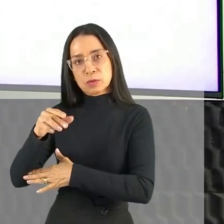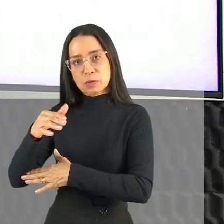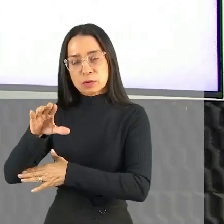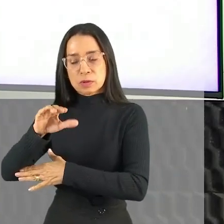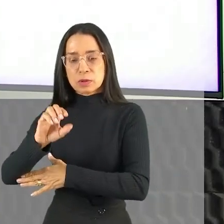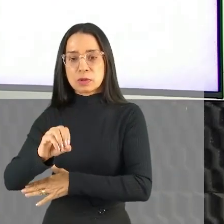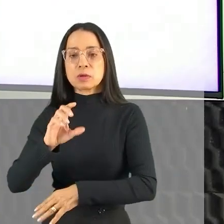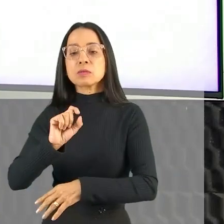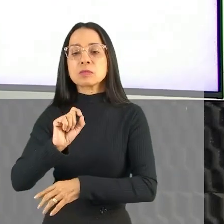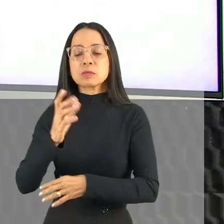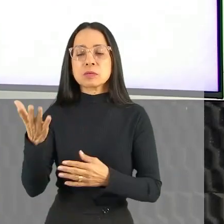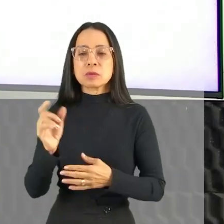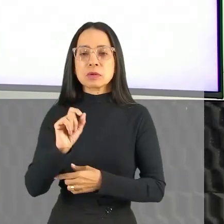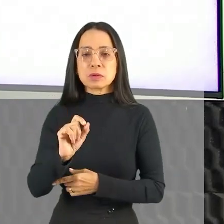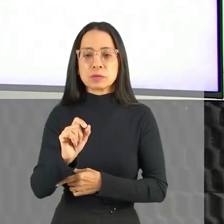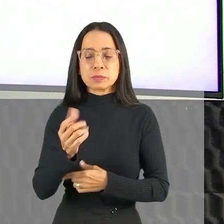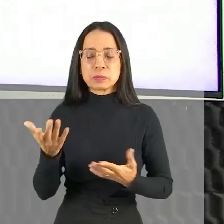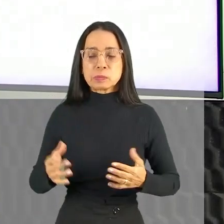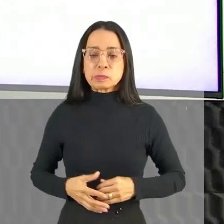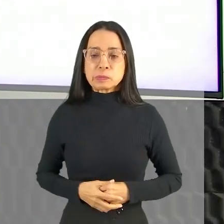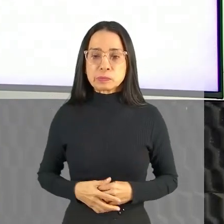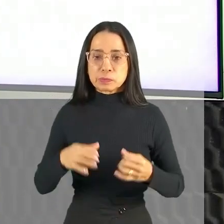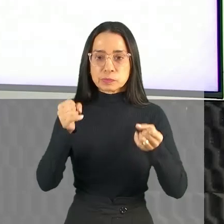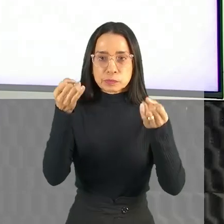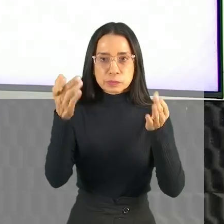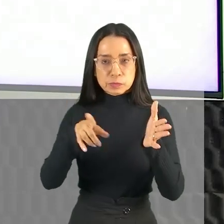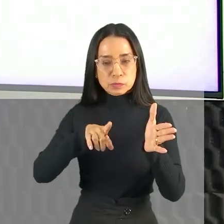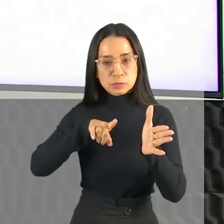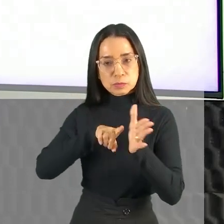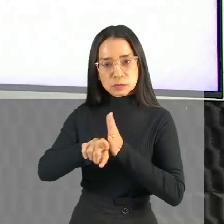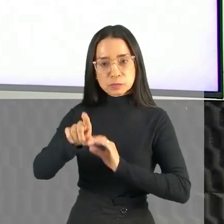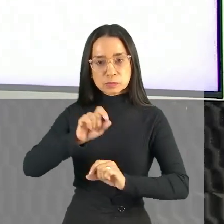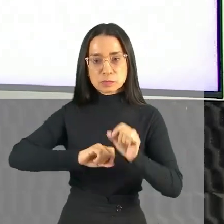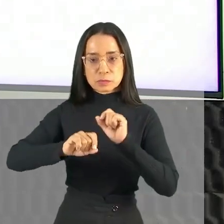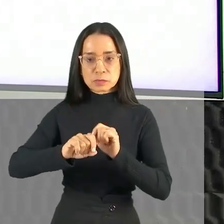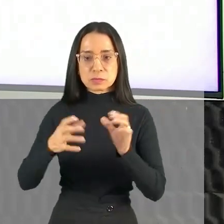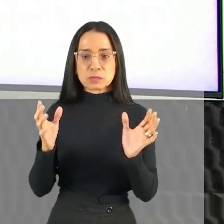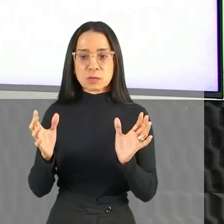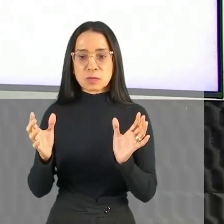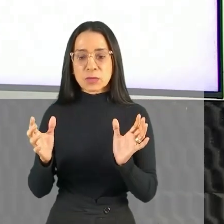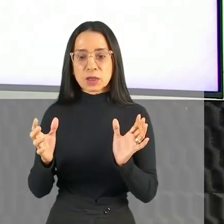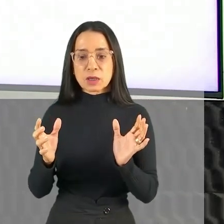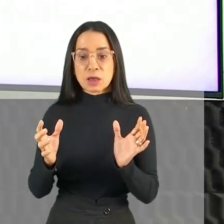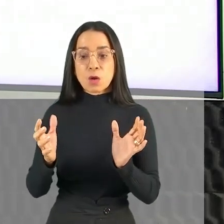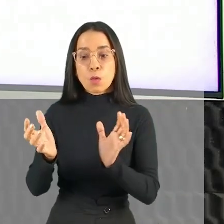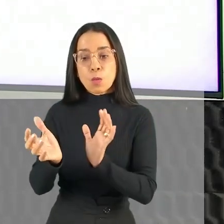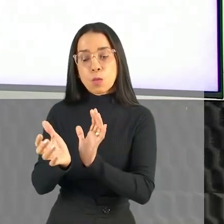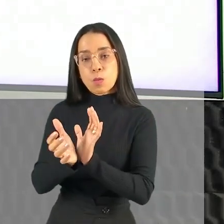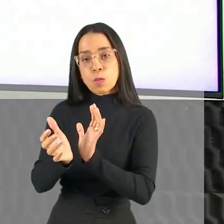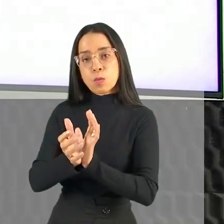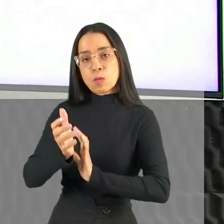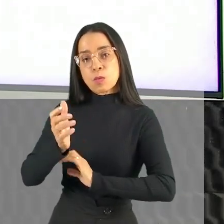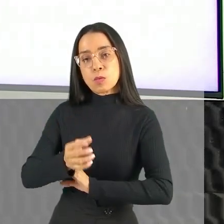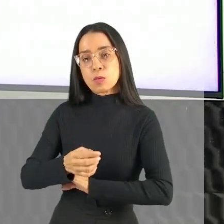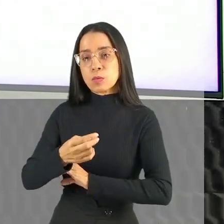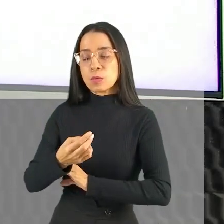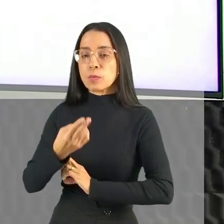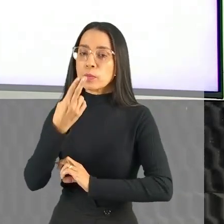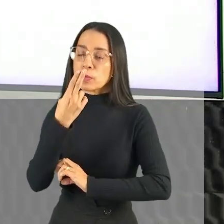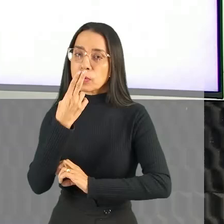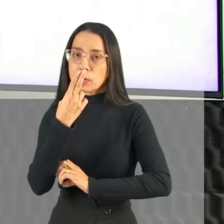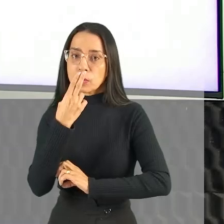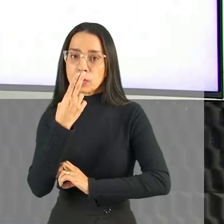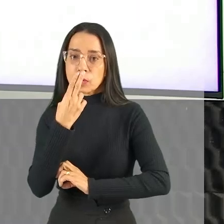na questão que o aporte de nutrientes para esses corpos d'água, né, que